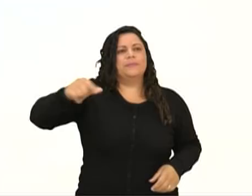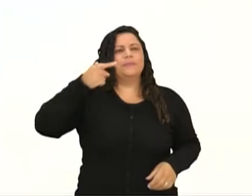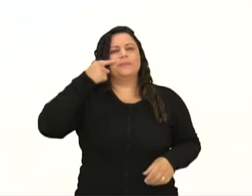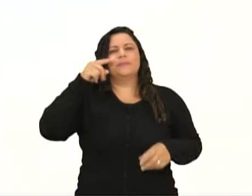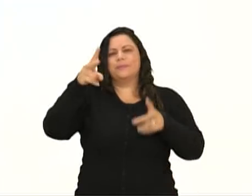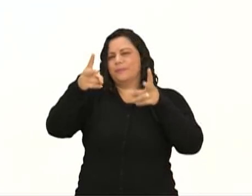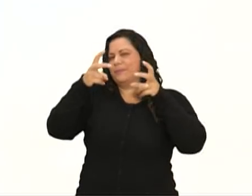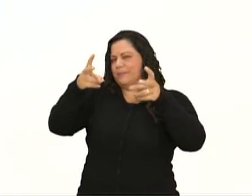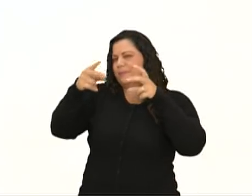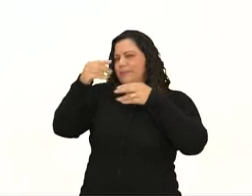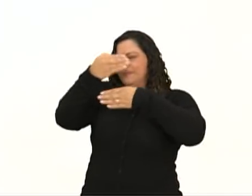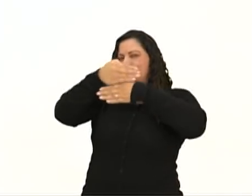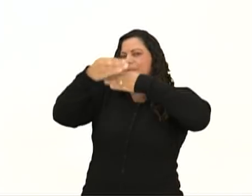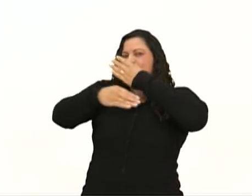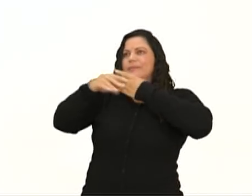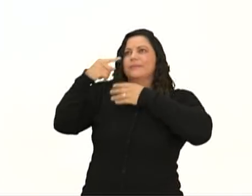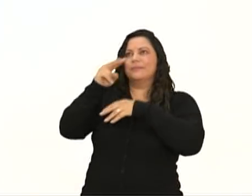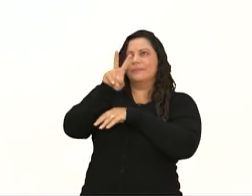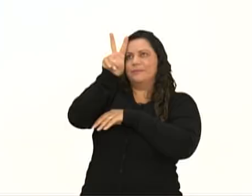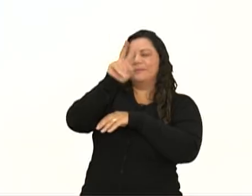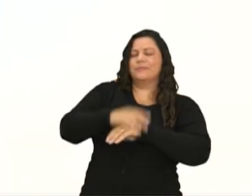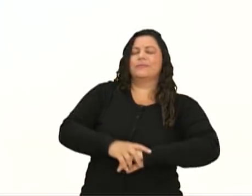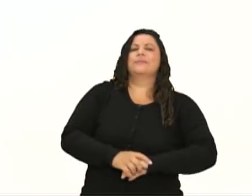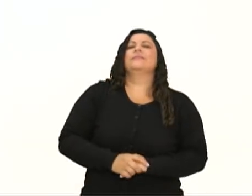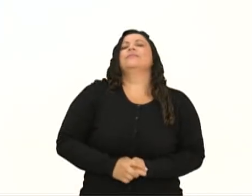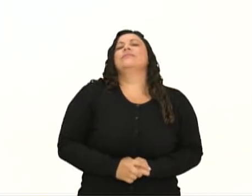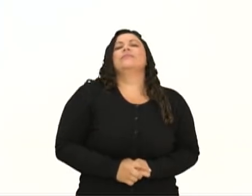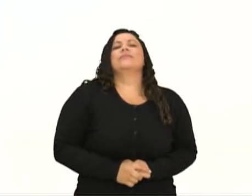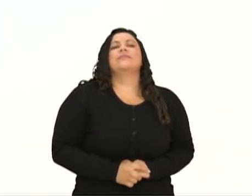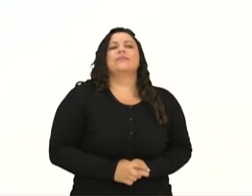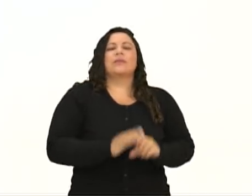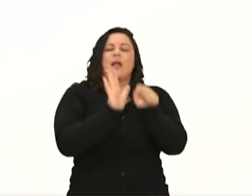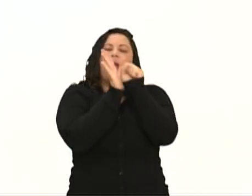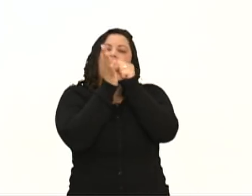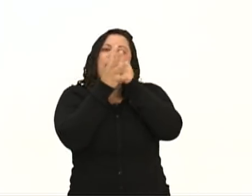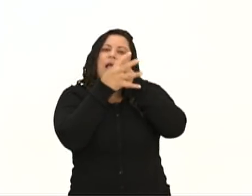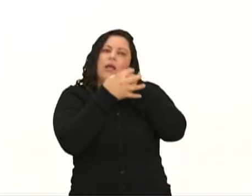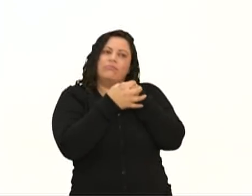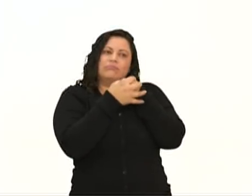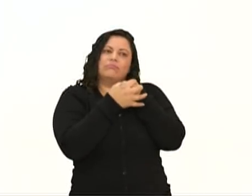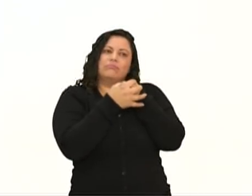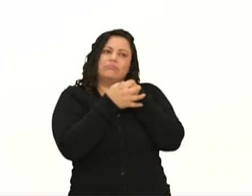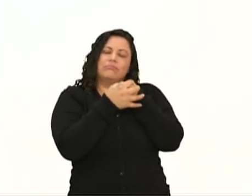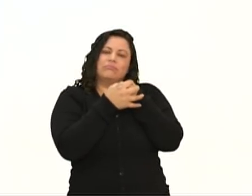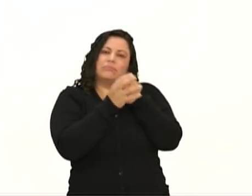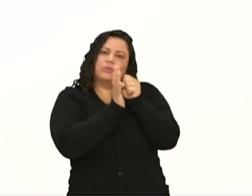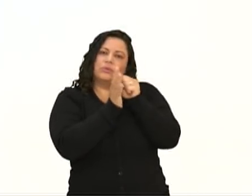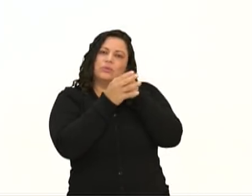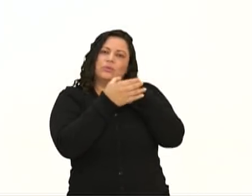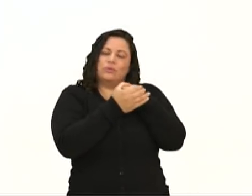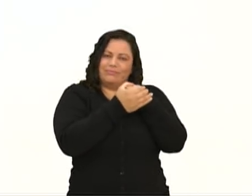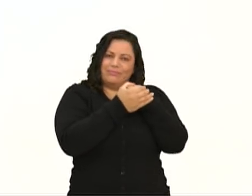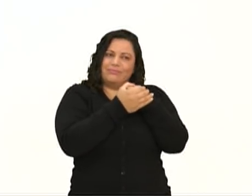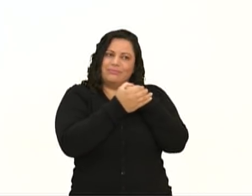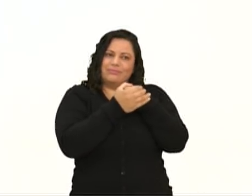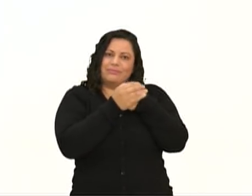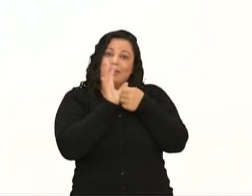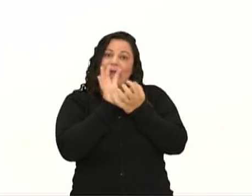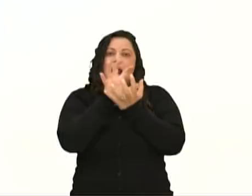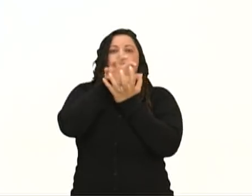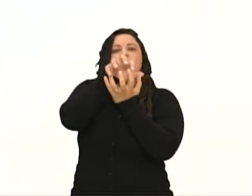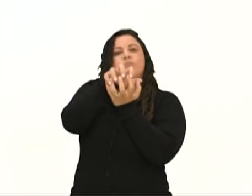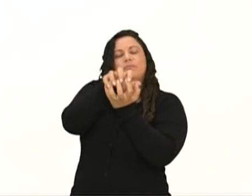esse GIF, nós temos aqui a fagocitose acontecendo. A célula aqui, o glóbulo branco, está